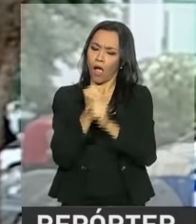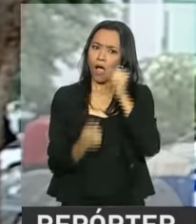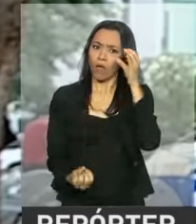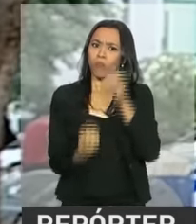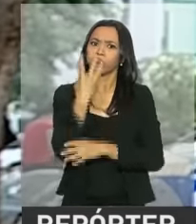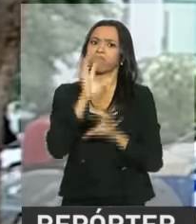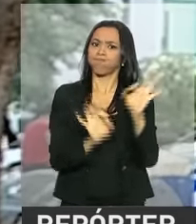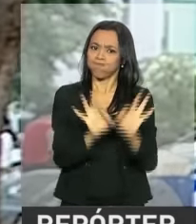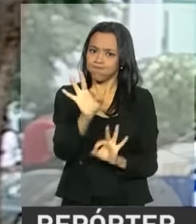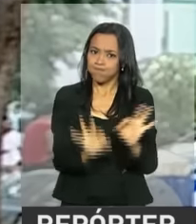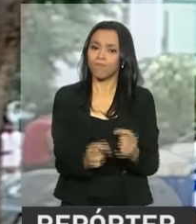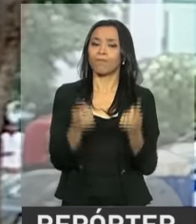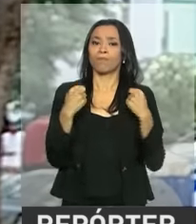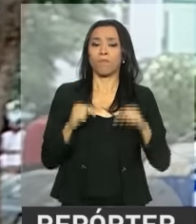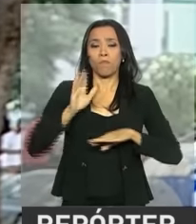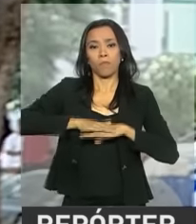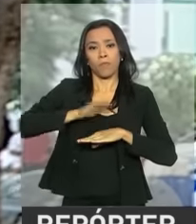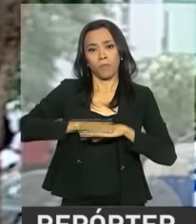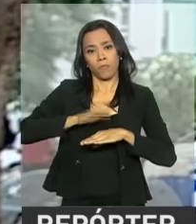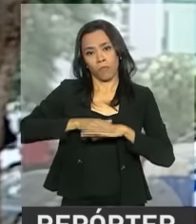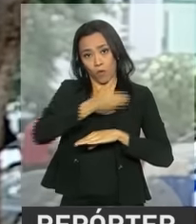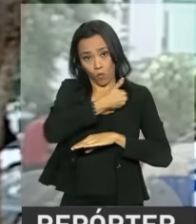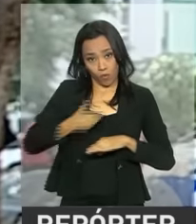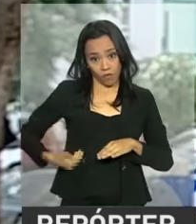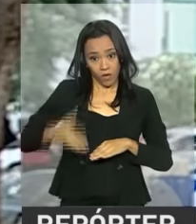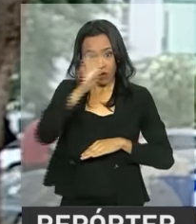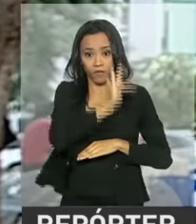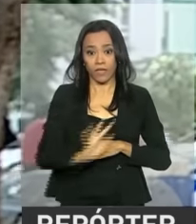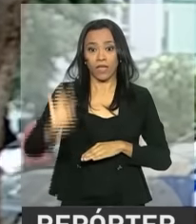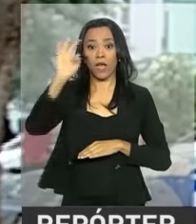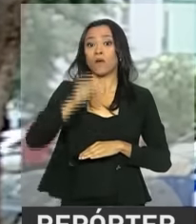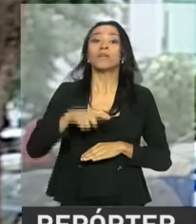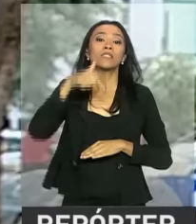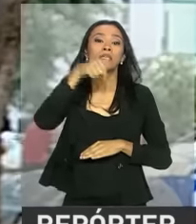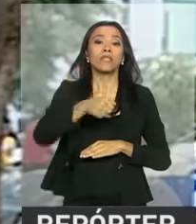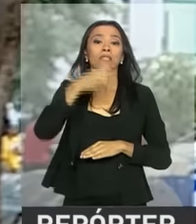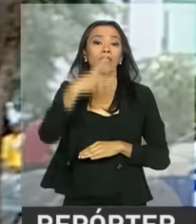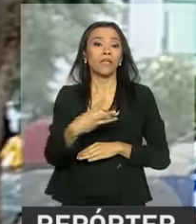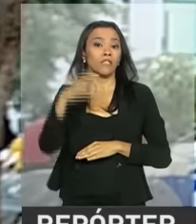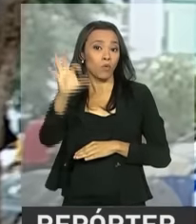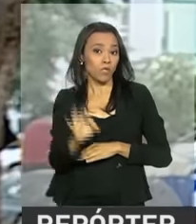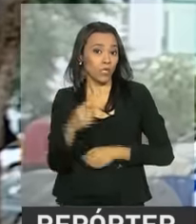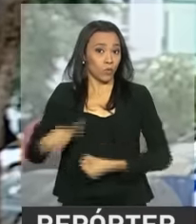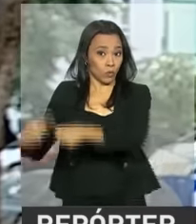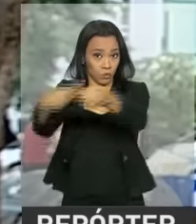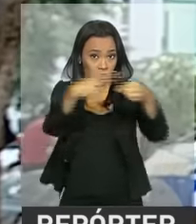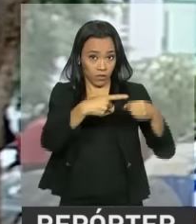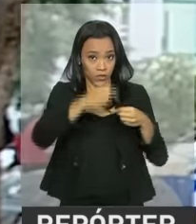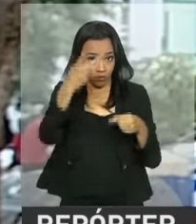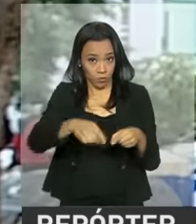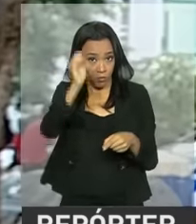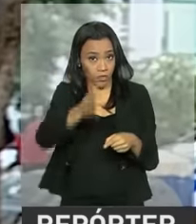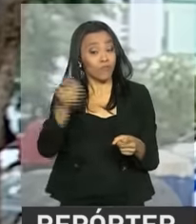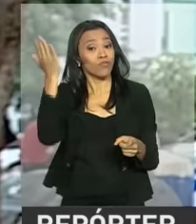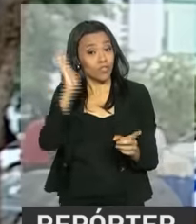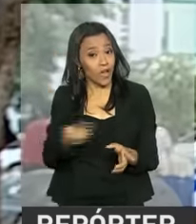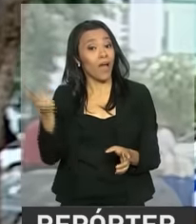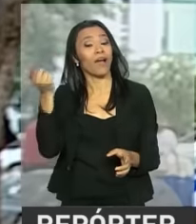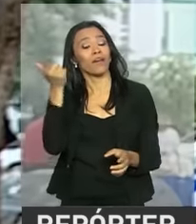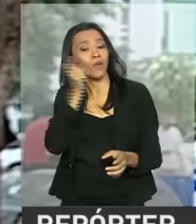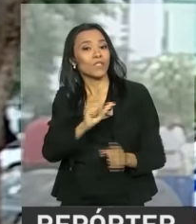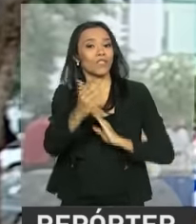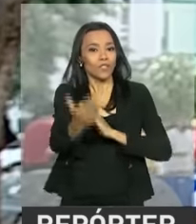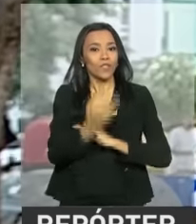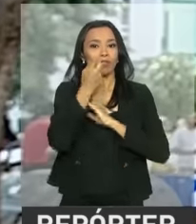federal segundo o governo federal 73% dos Municípios brasileiros já tiveram obras